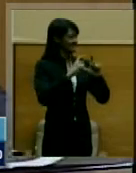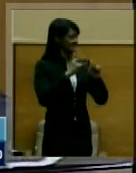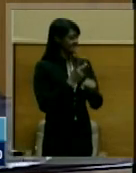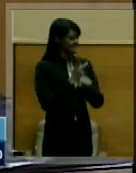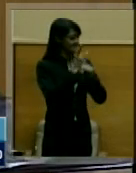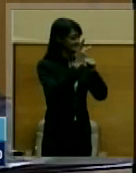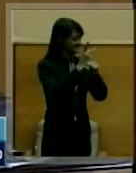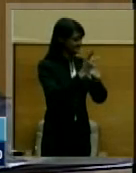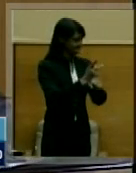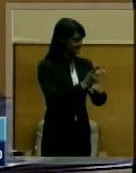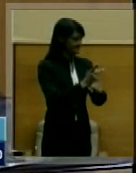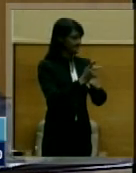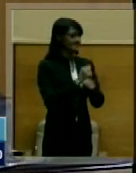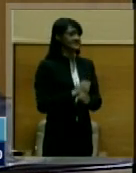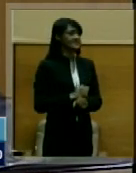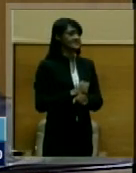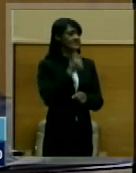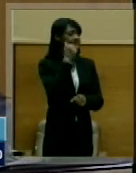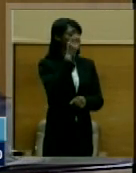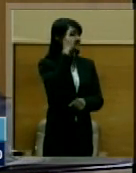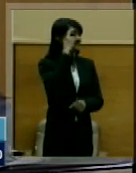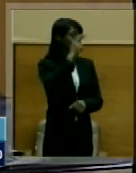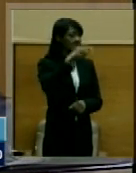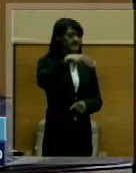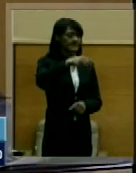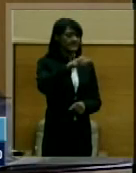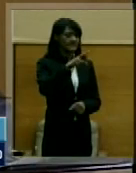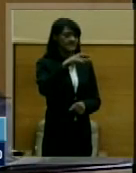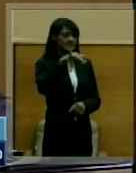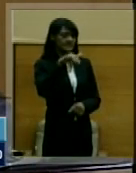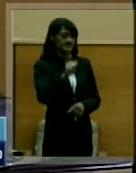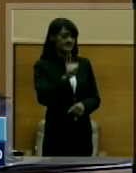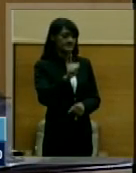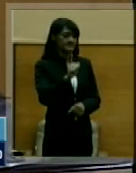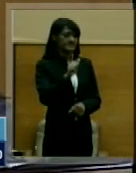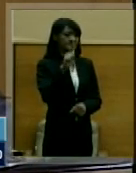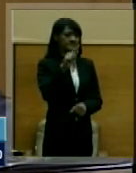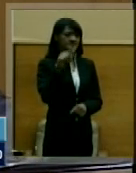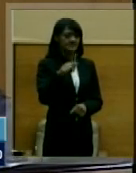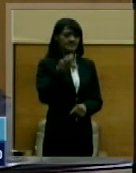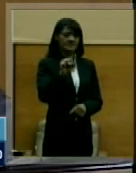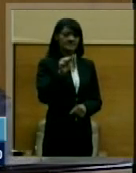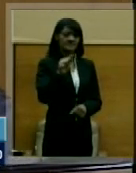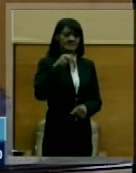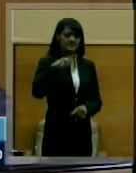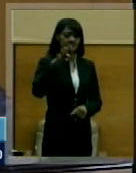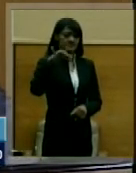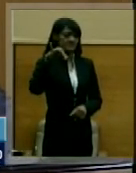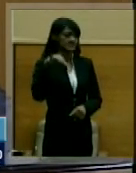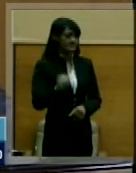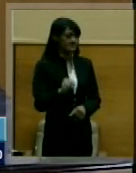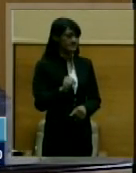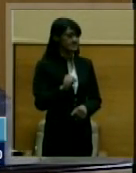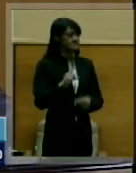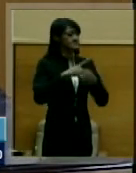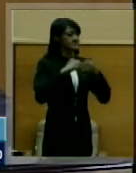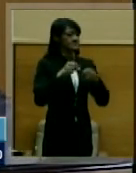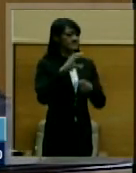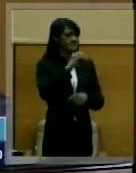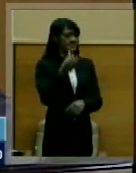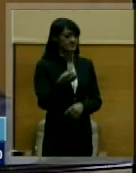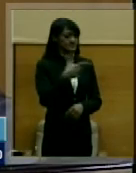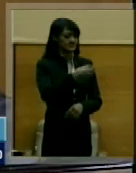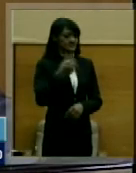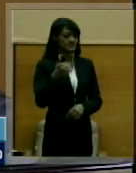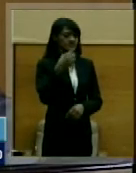Superação Flávio Primo à senhora Maria Graciele dos Santos Araújo, nos termos do dispositivo da Resolução